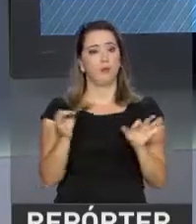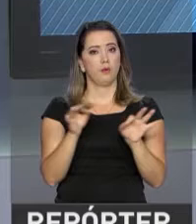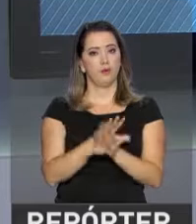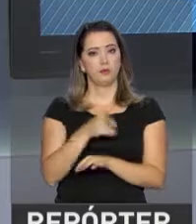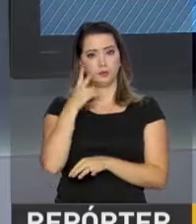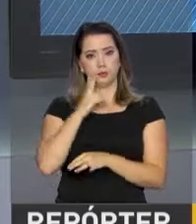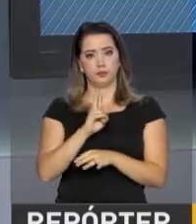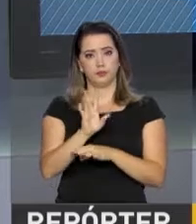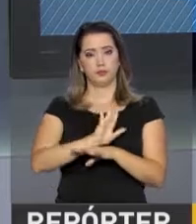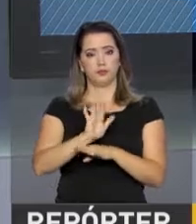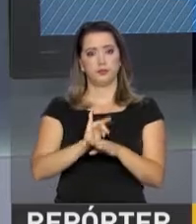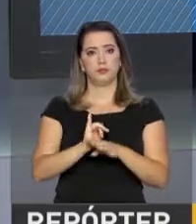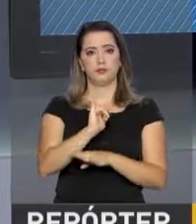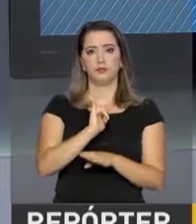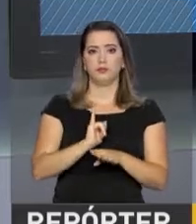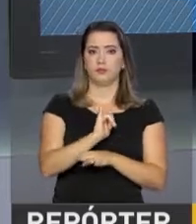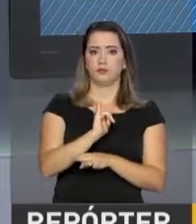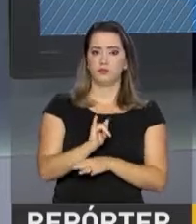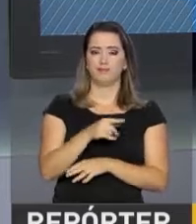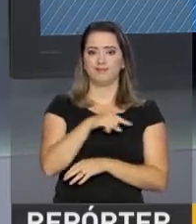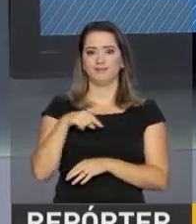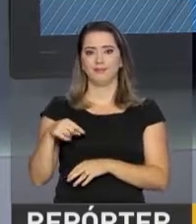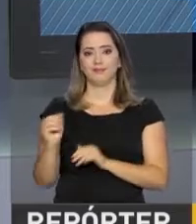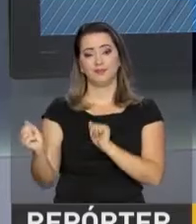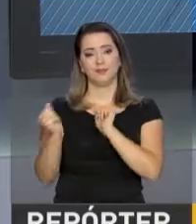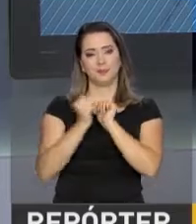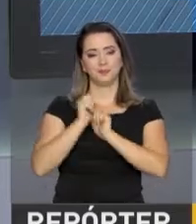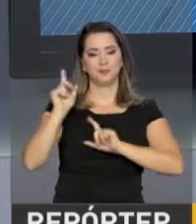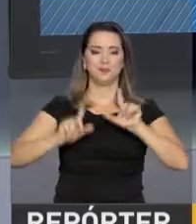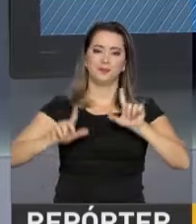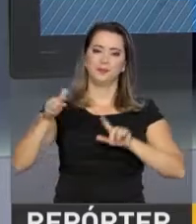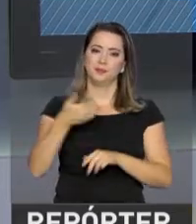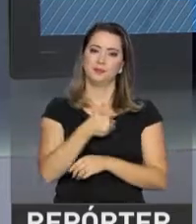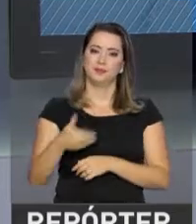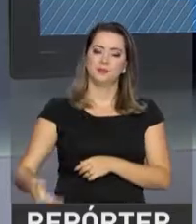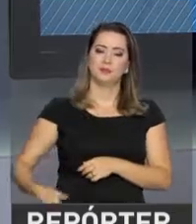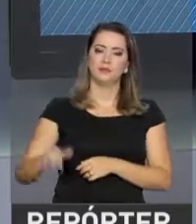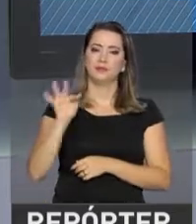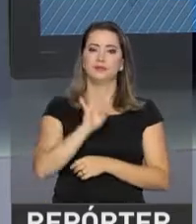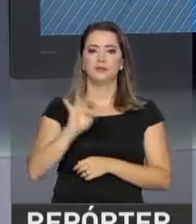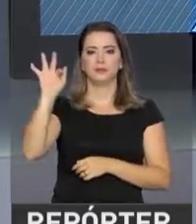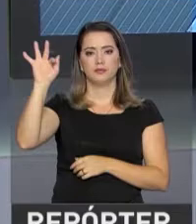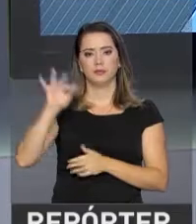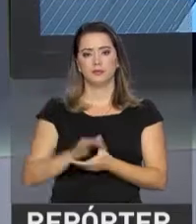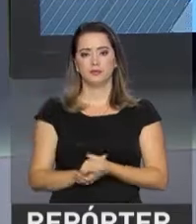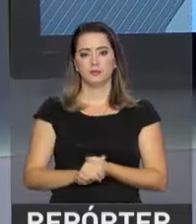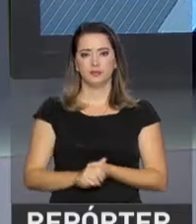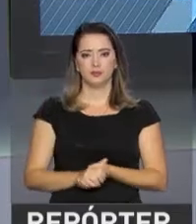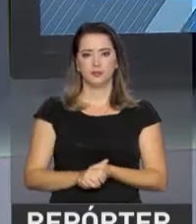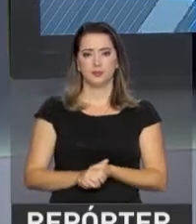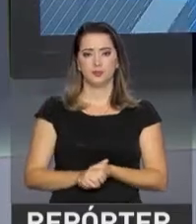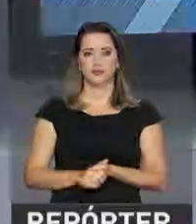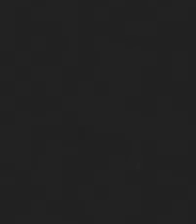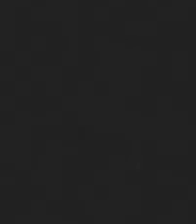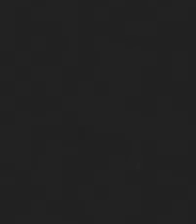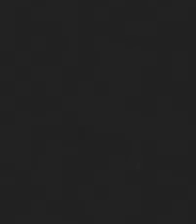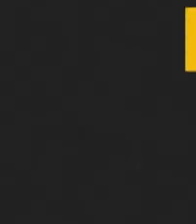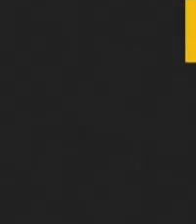você pode rever as reportagens no youtube continue com a gente aqui na nbr a tv do governo federal